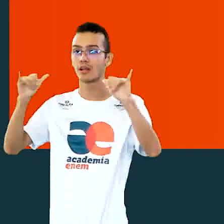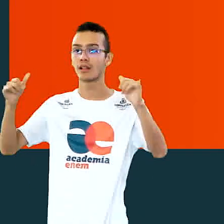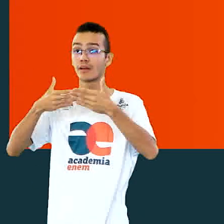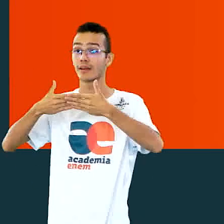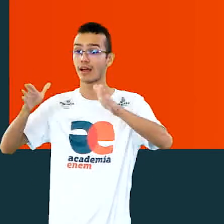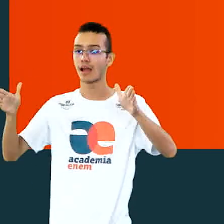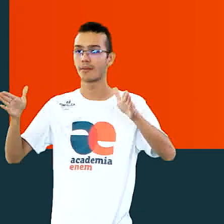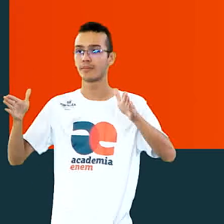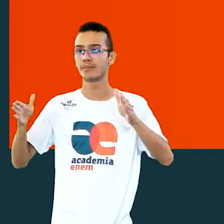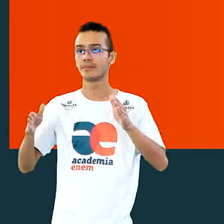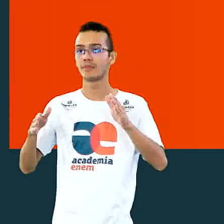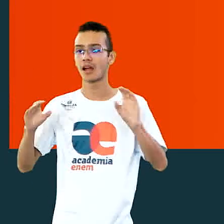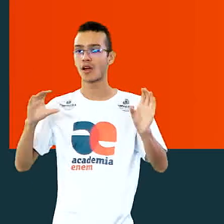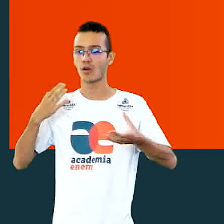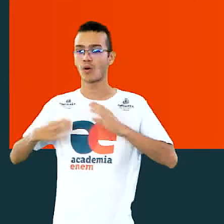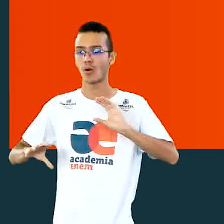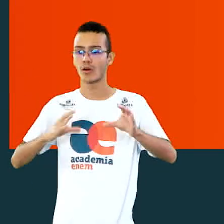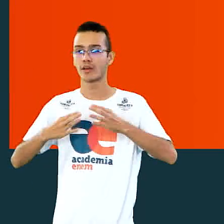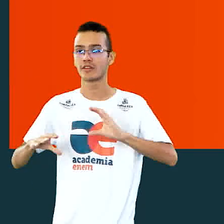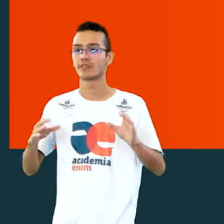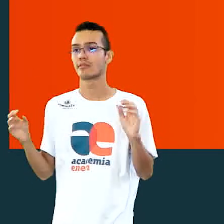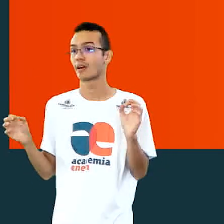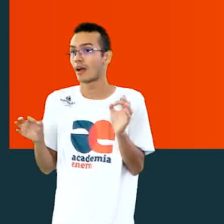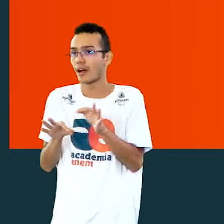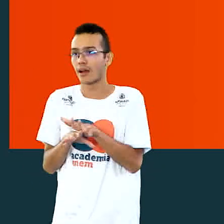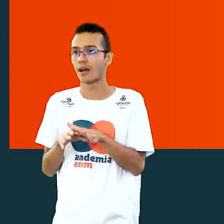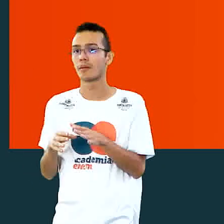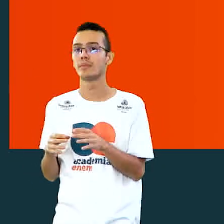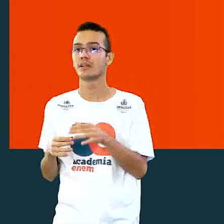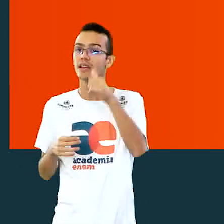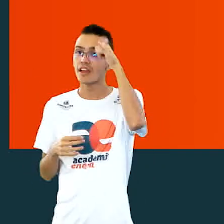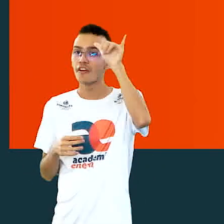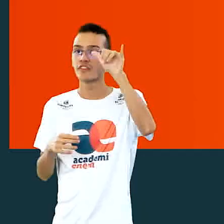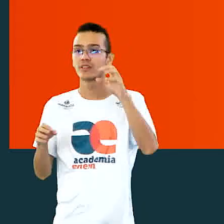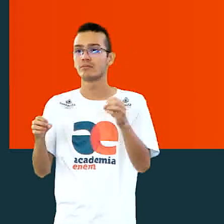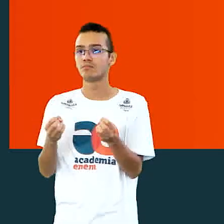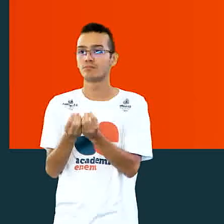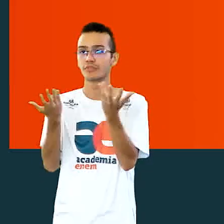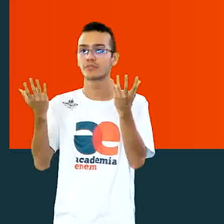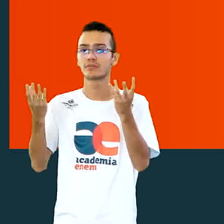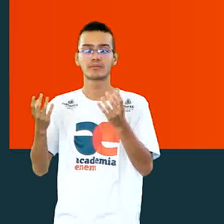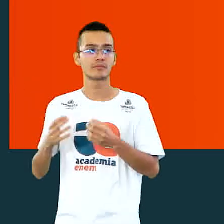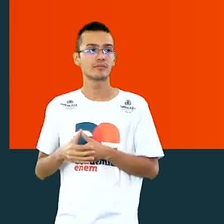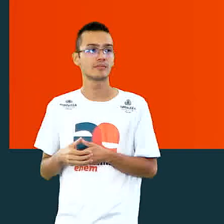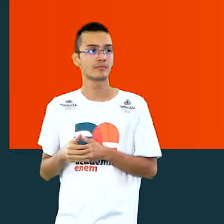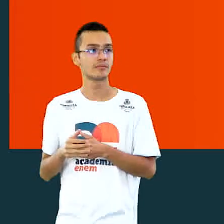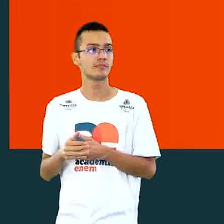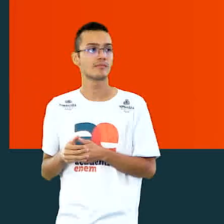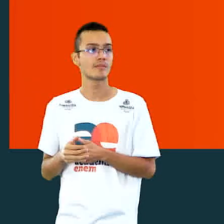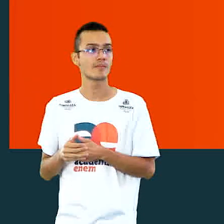aparelho. Antes queime o fusível do que queimar quem eu quero